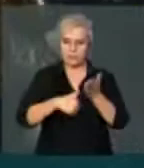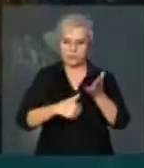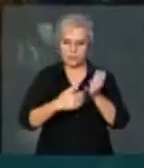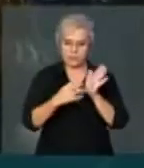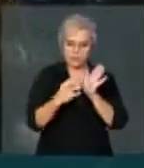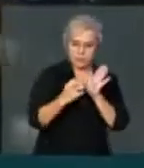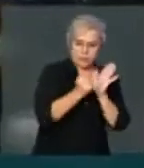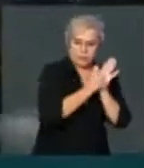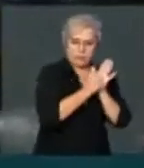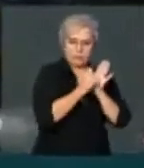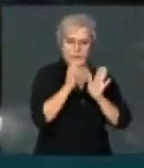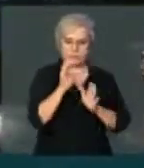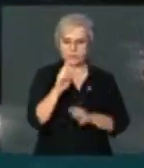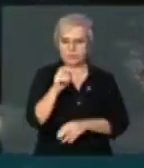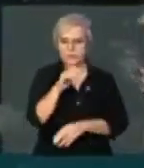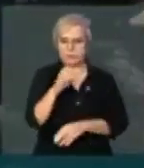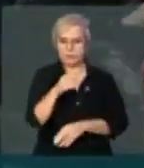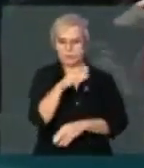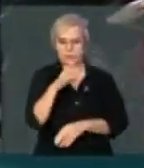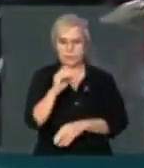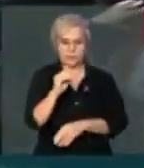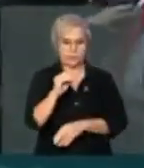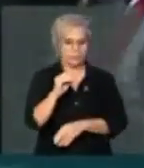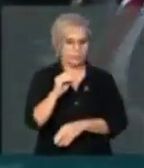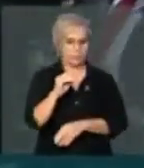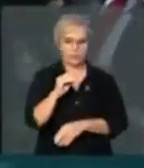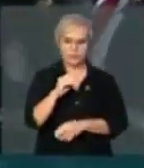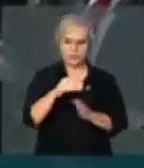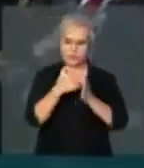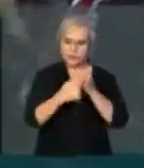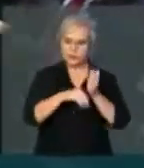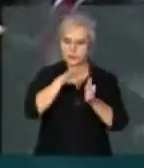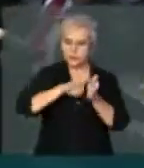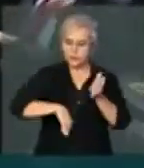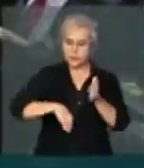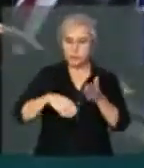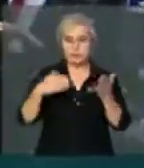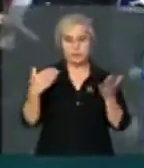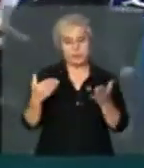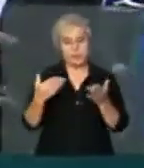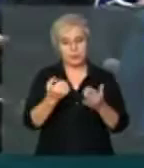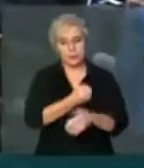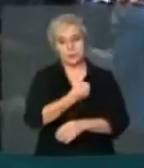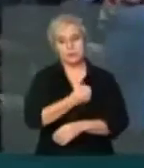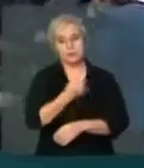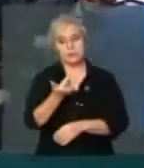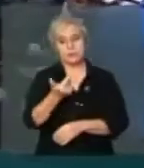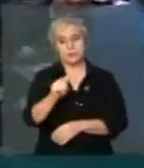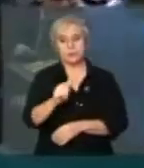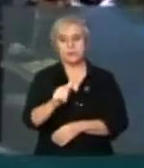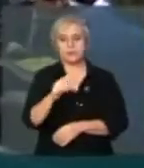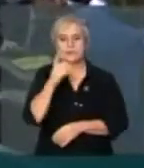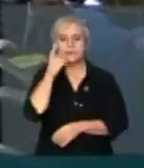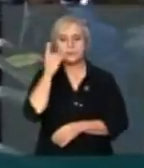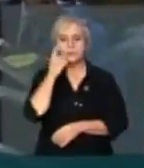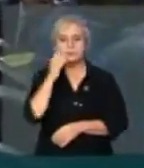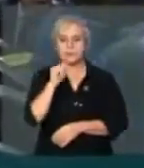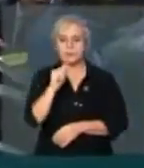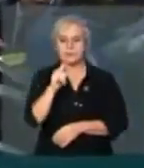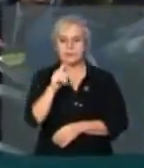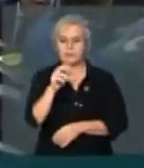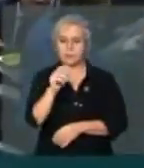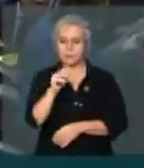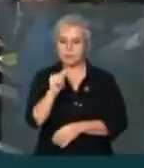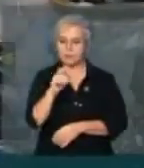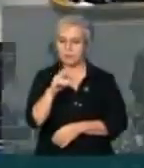símbolozinho de transgenia dos produtos que porventura contêm transgênicos e seguem agora para outro item, deputado Carlos Aleluia, Zé Carlos Aleluia